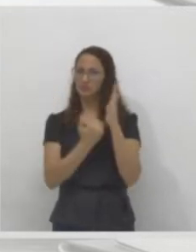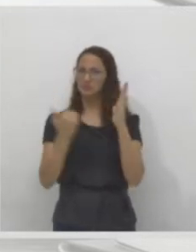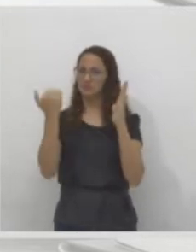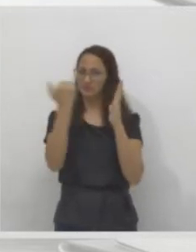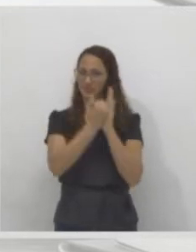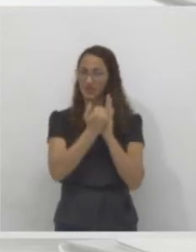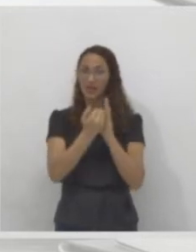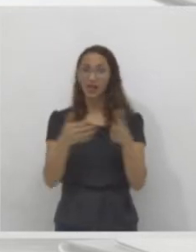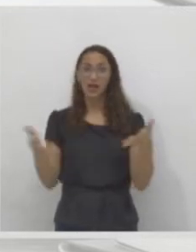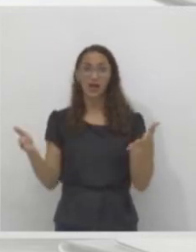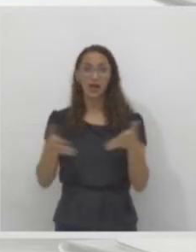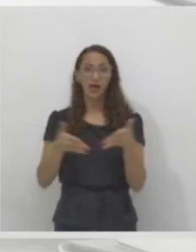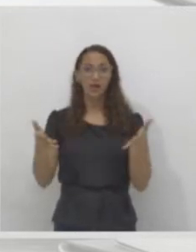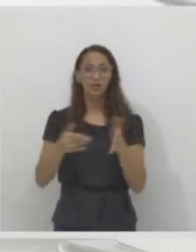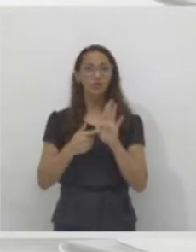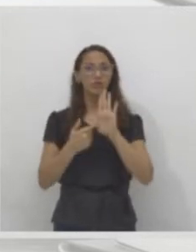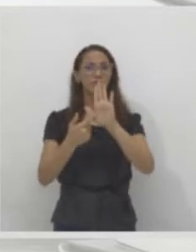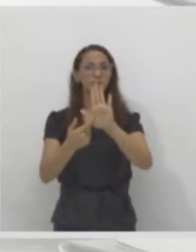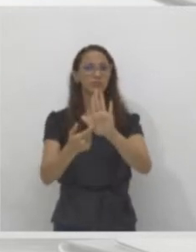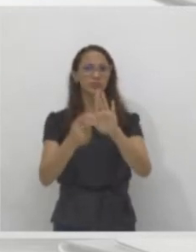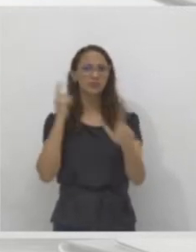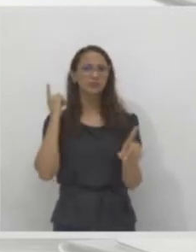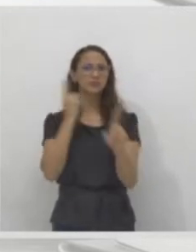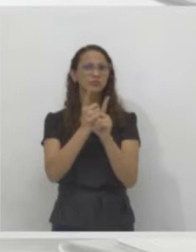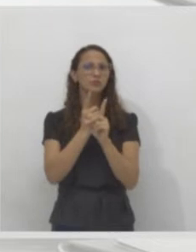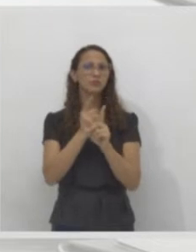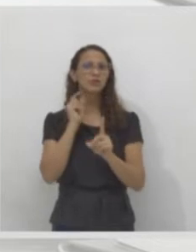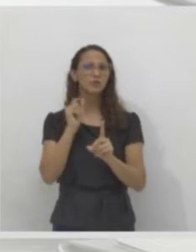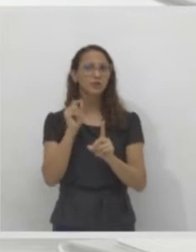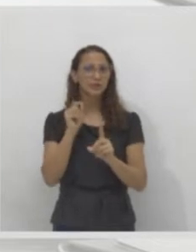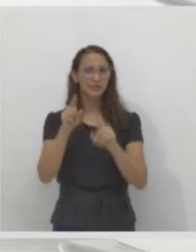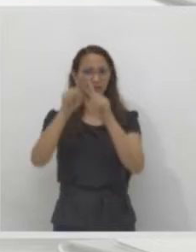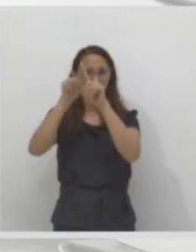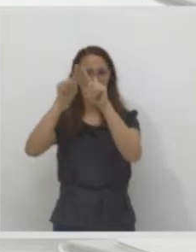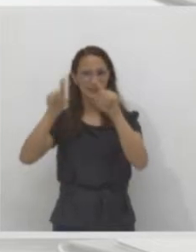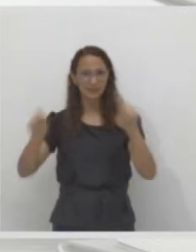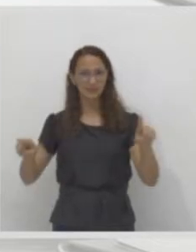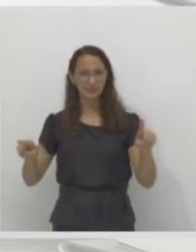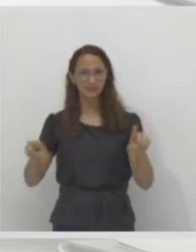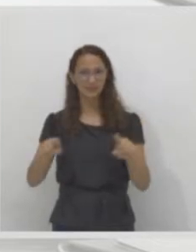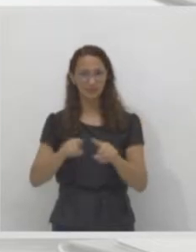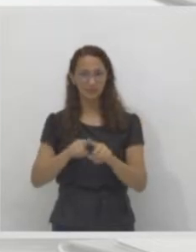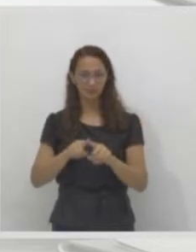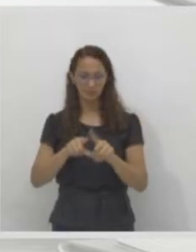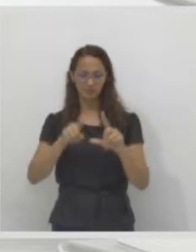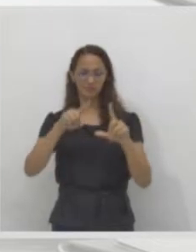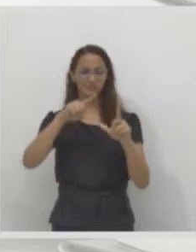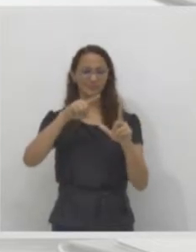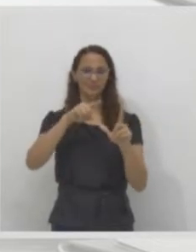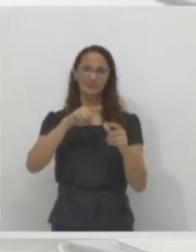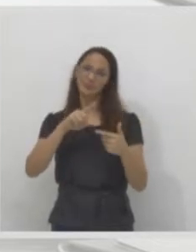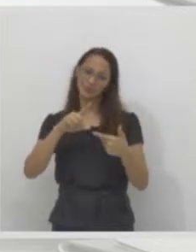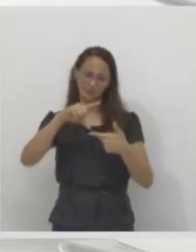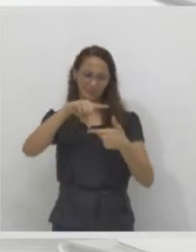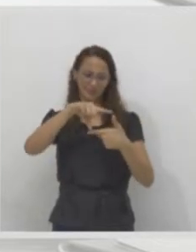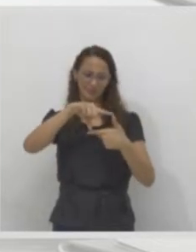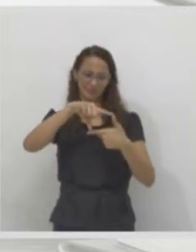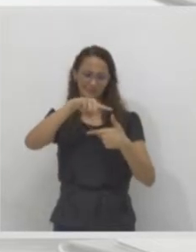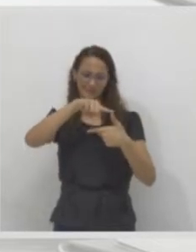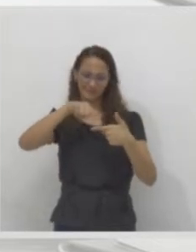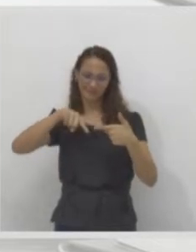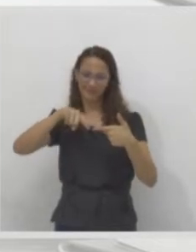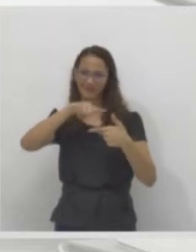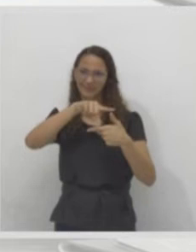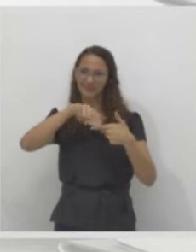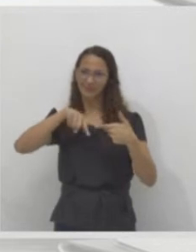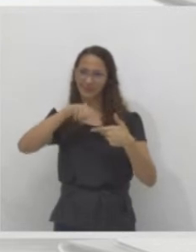que eu preciso aqui é que vocês identifiquem que o triângulo retângulo possui um ângulo reto e os